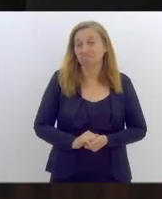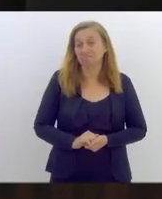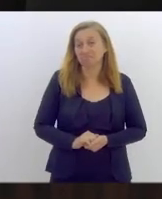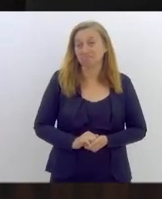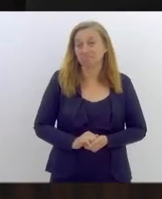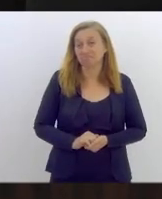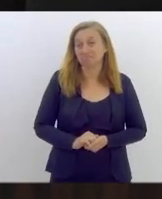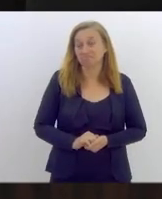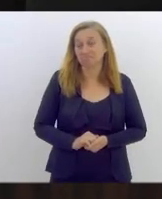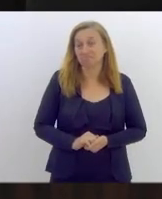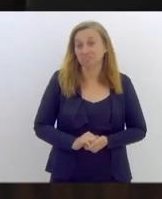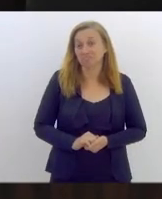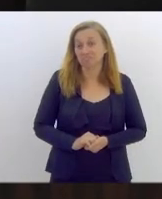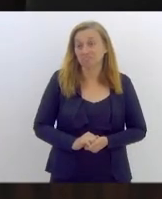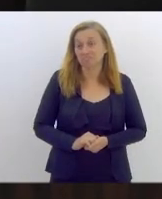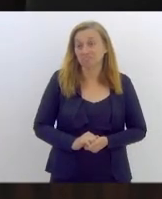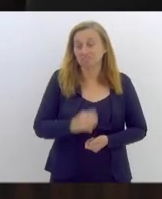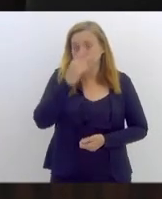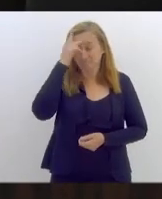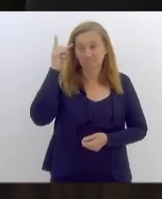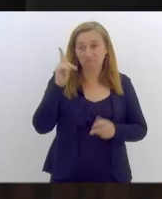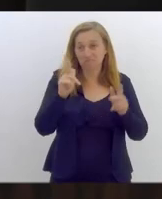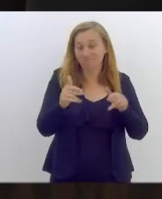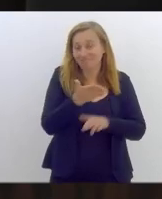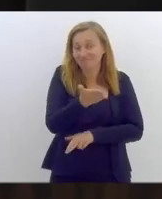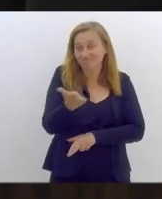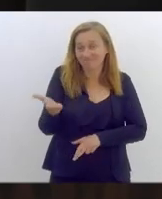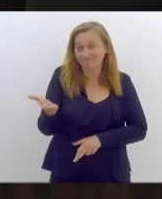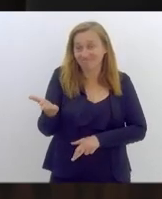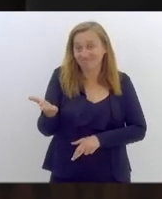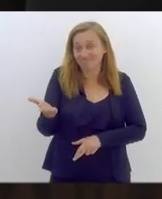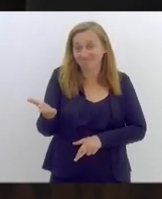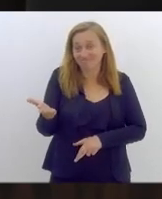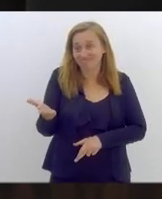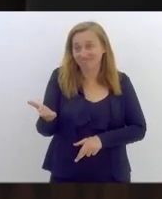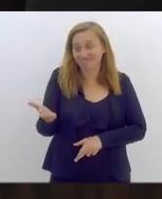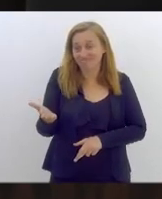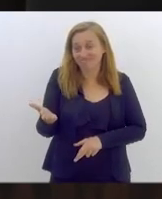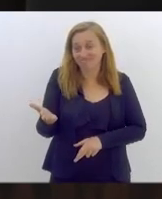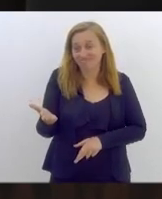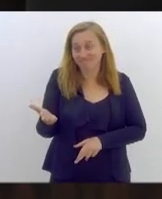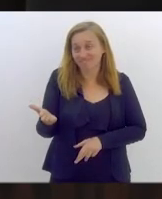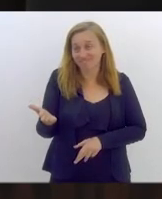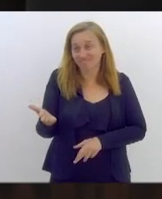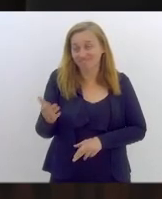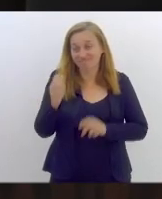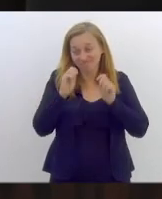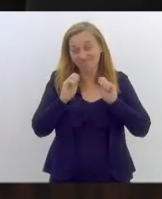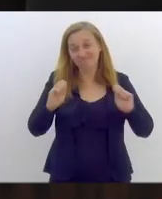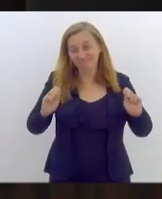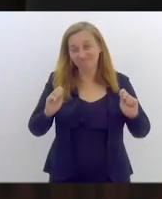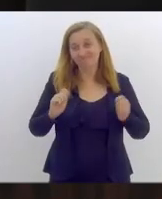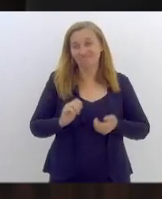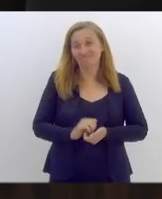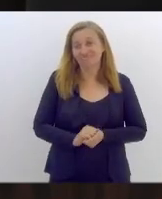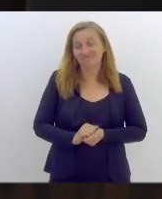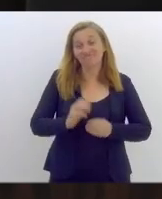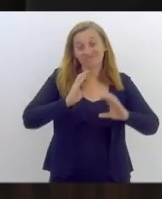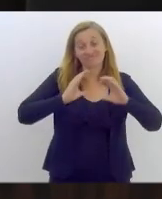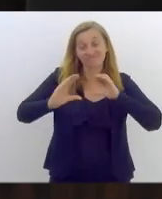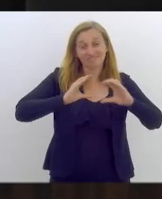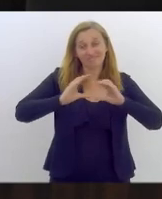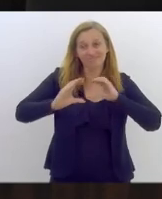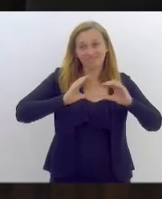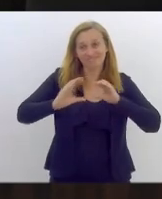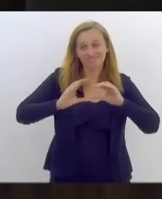pessoas como vocês, nossos assessores e assessoras de comunicação,